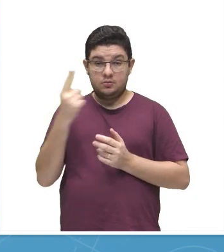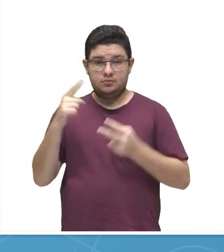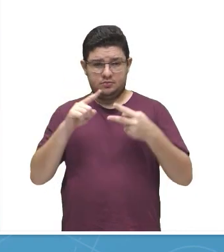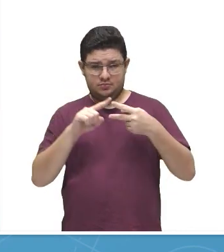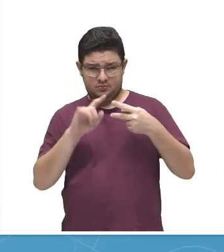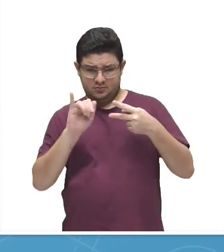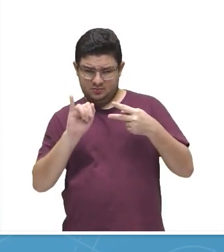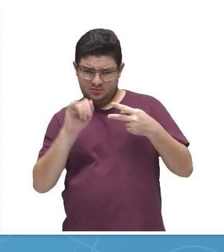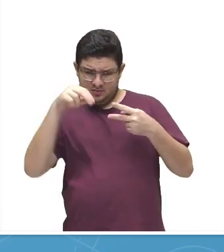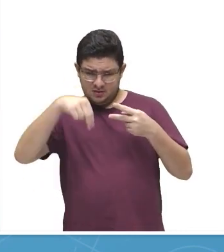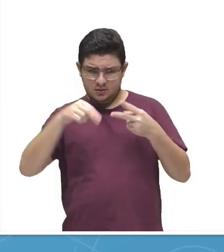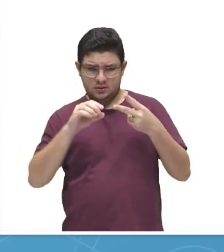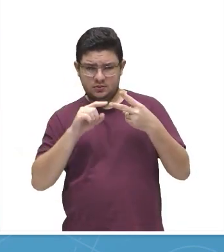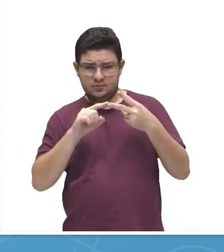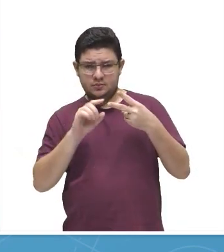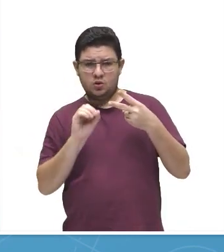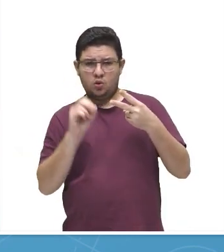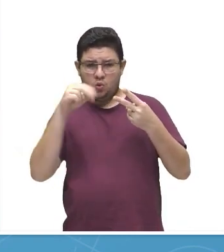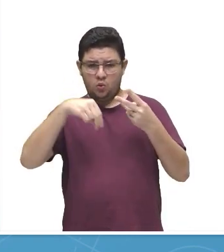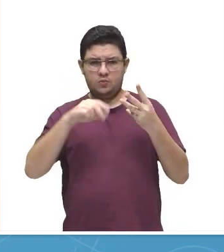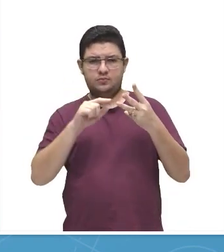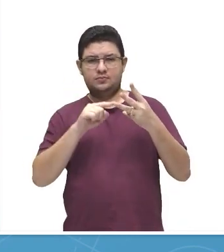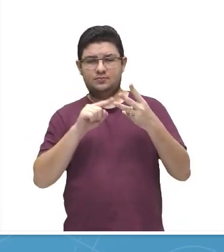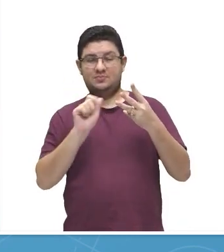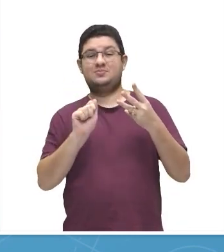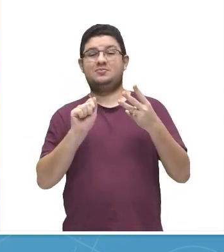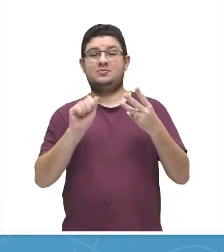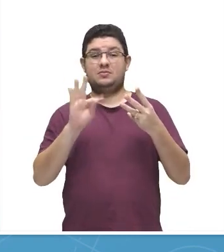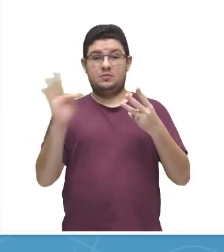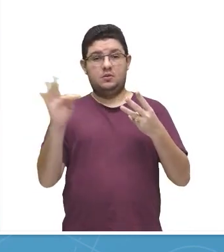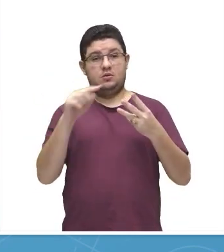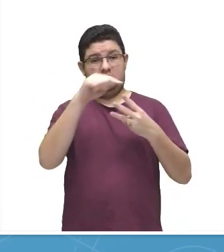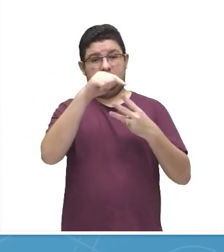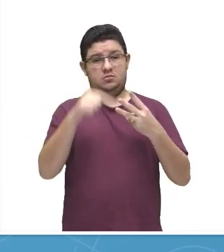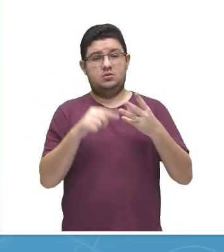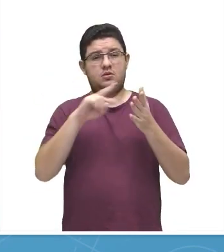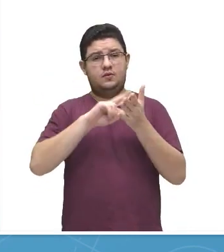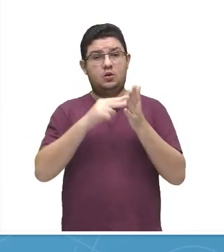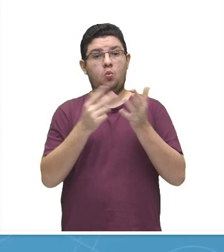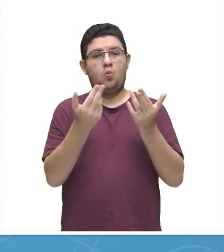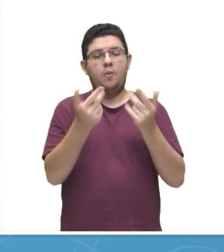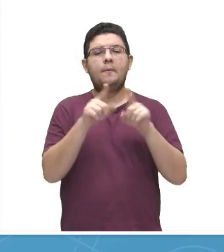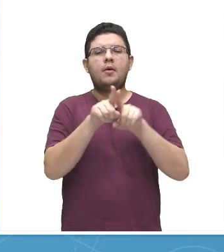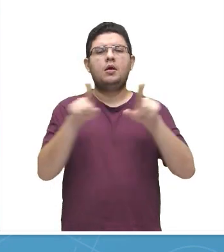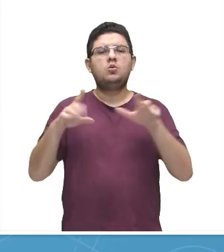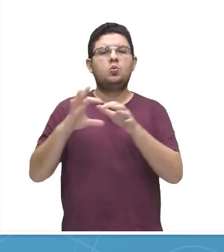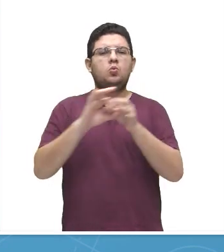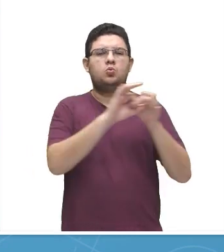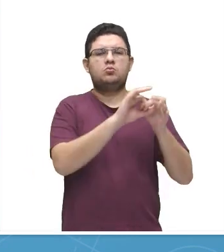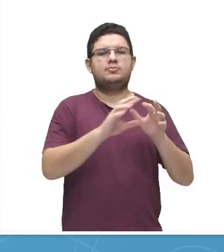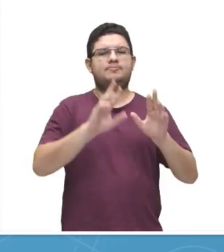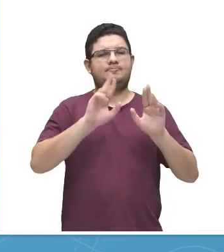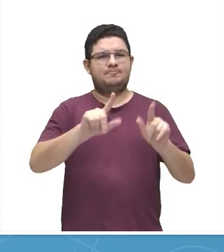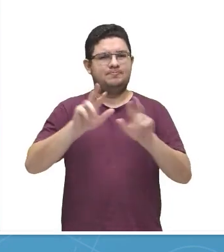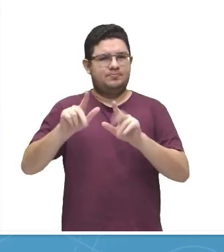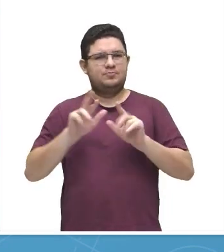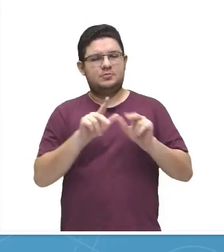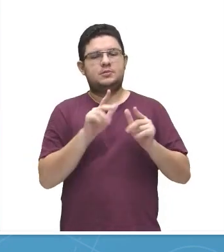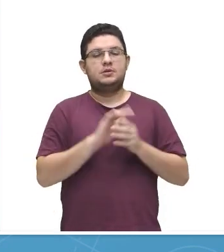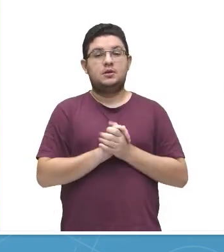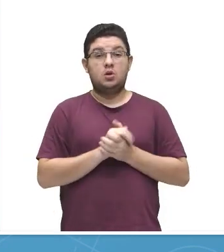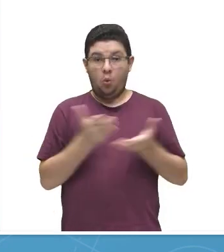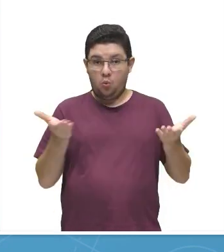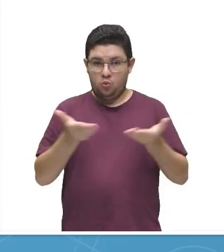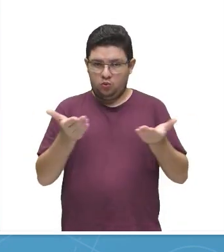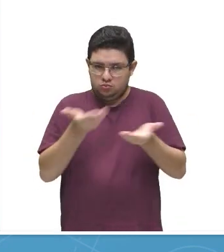dizer a mesma coisa, a mesma tradução. O que muda são as situações de uso, tá certo? E nós vamos explorar cada um